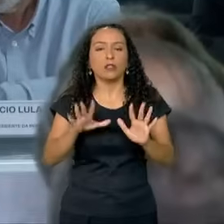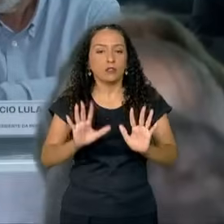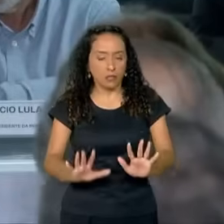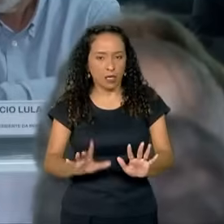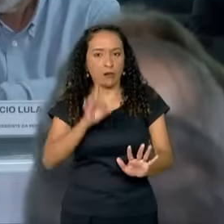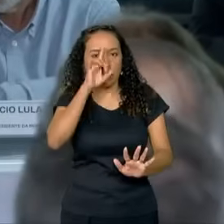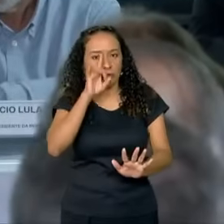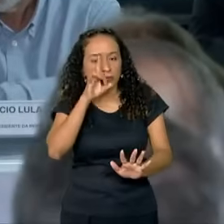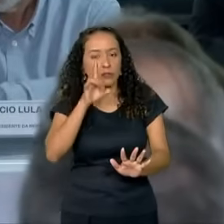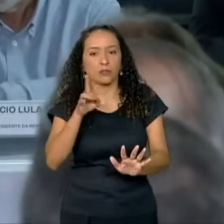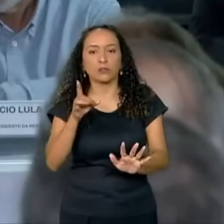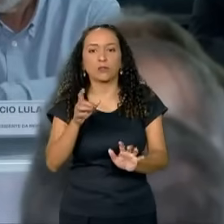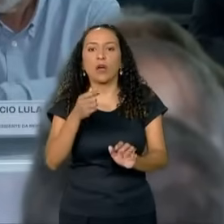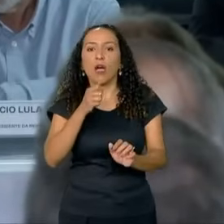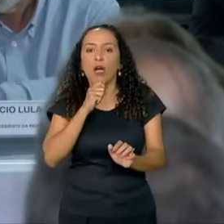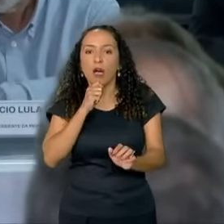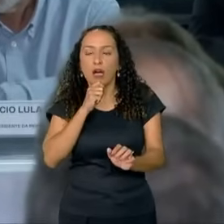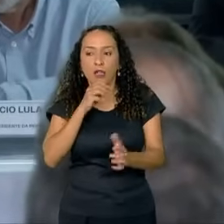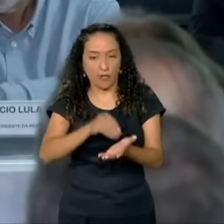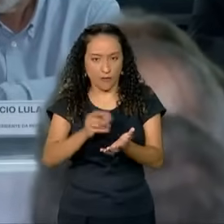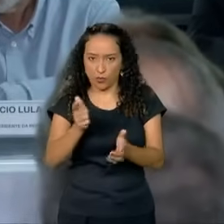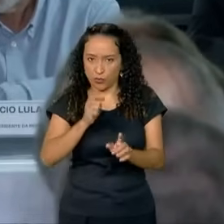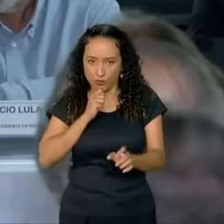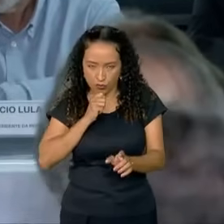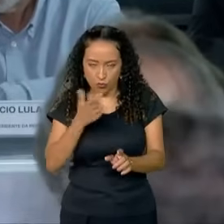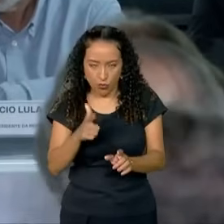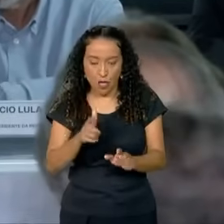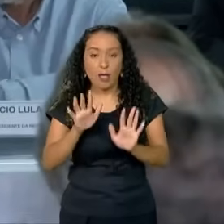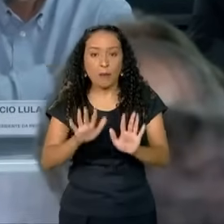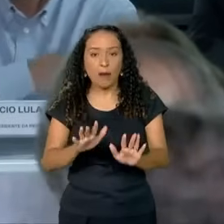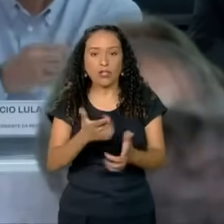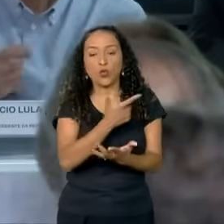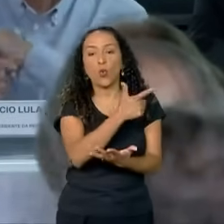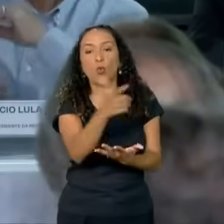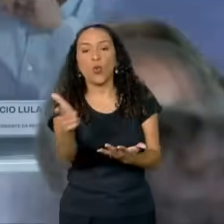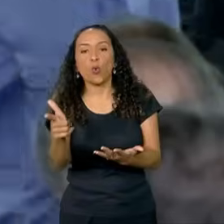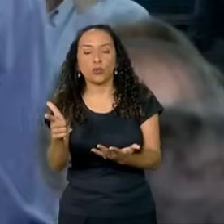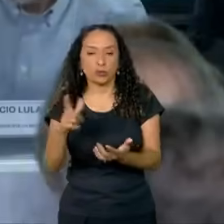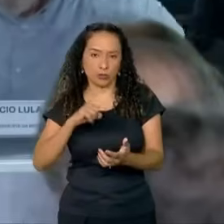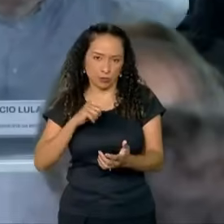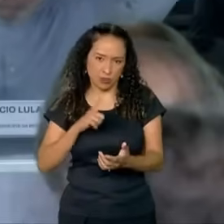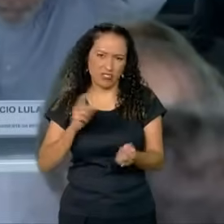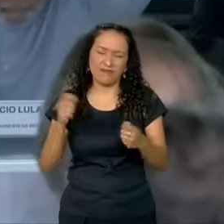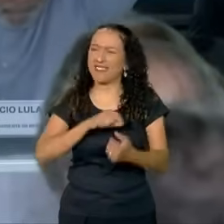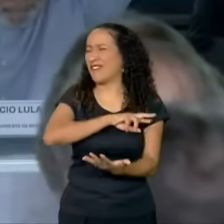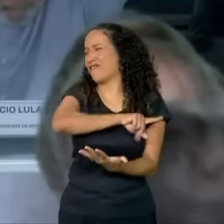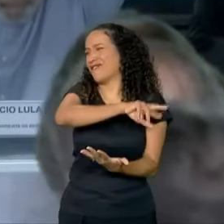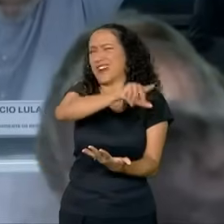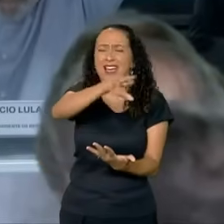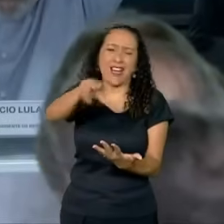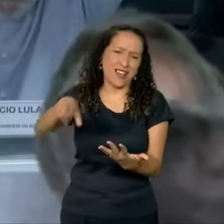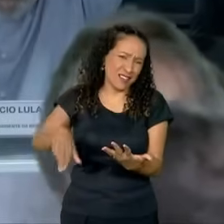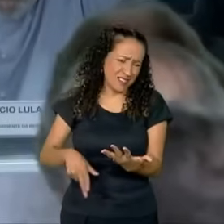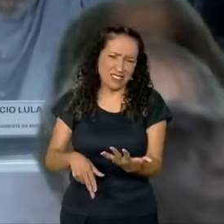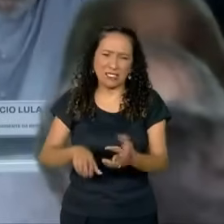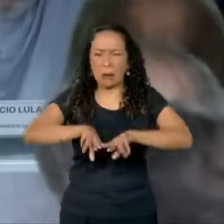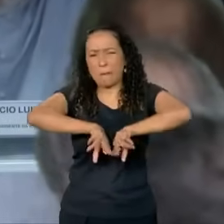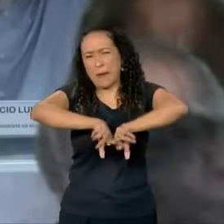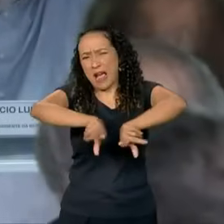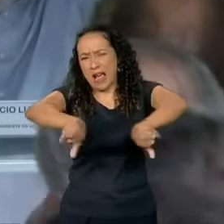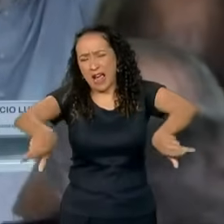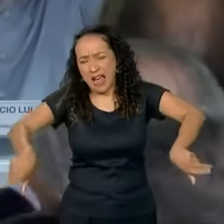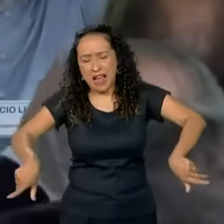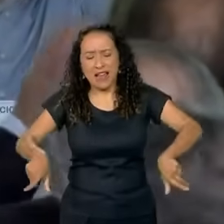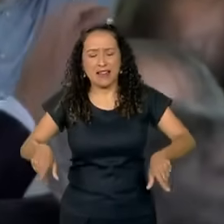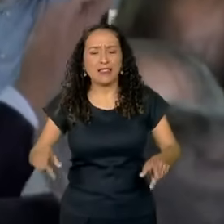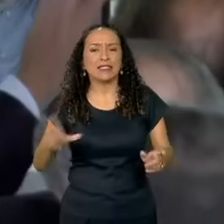iminente de desabastecimento de oxigênio. Mas em tantas outras frentes, são tantas, presidente, tantas dimensões que